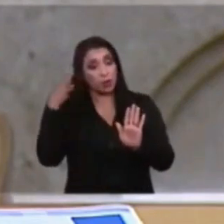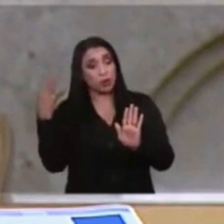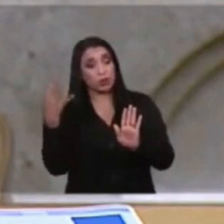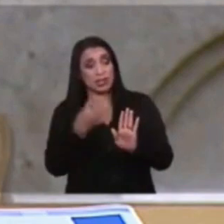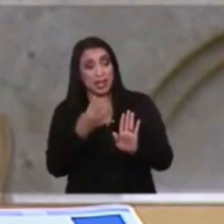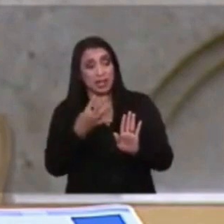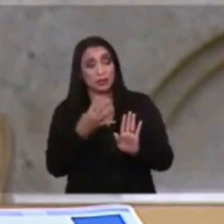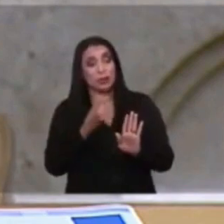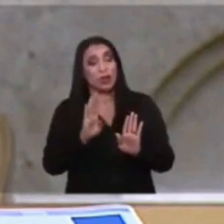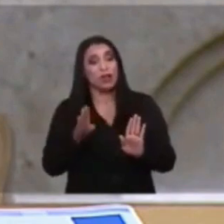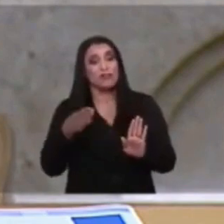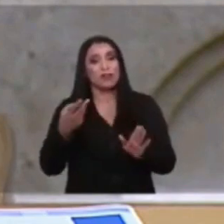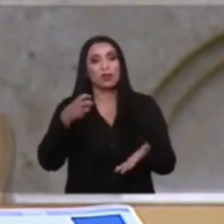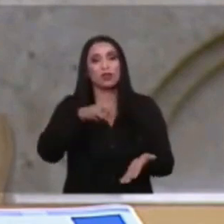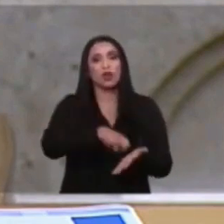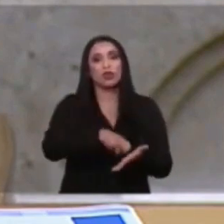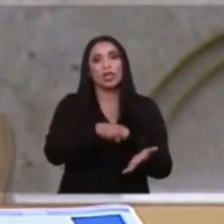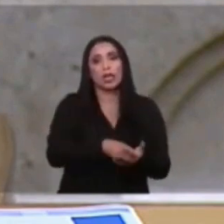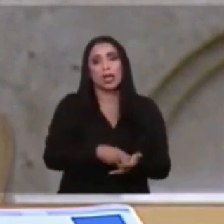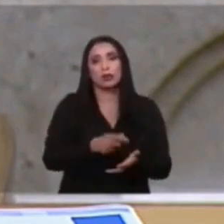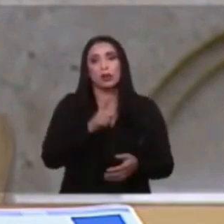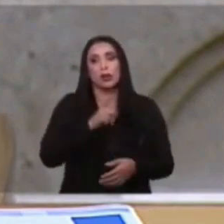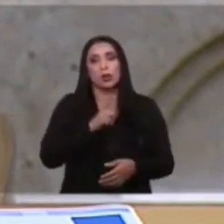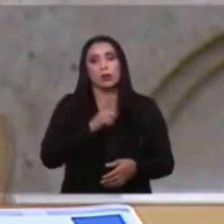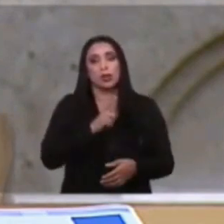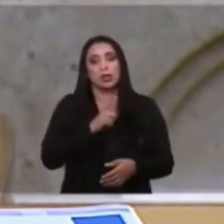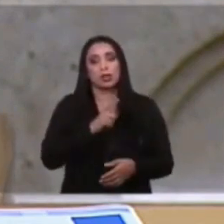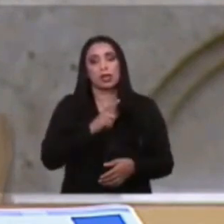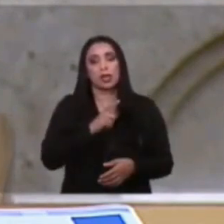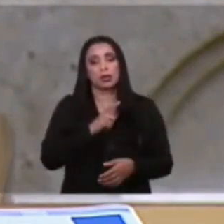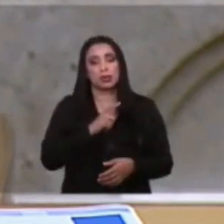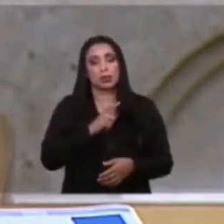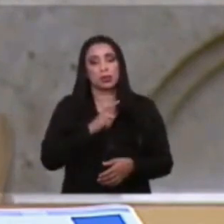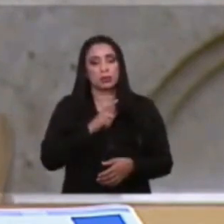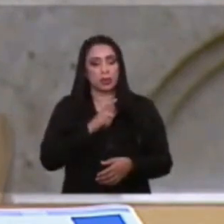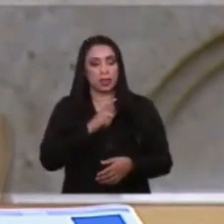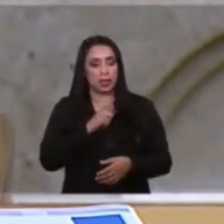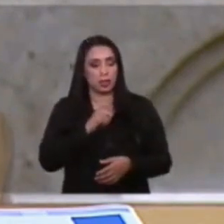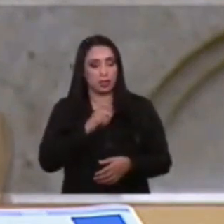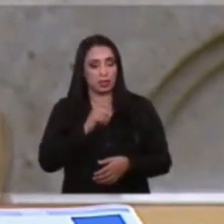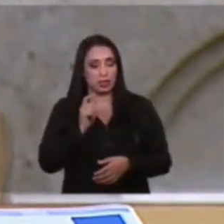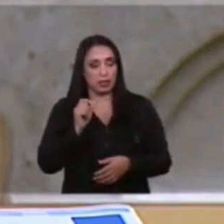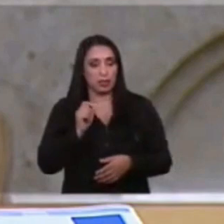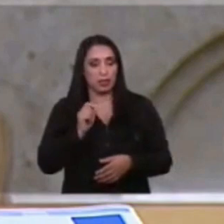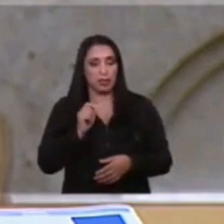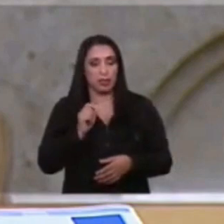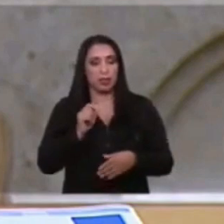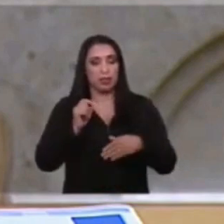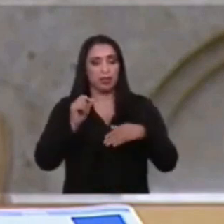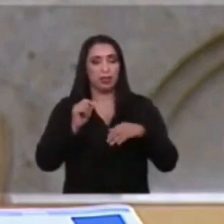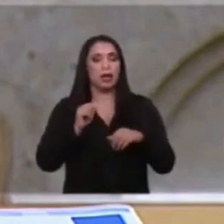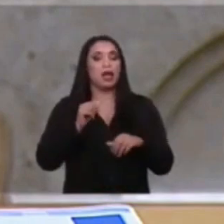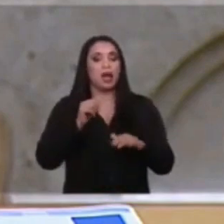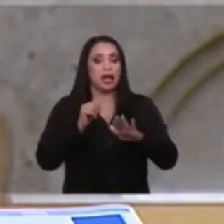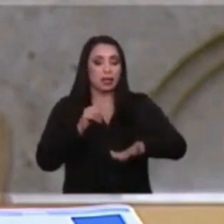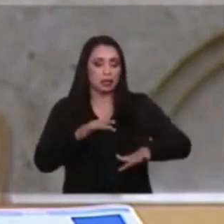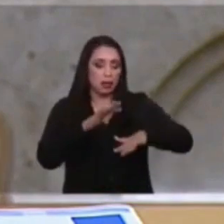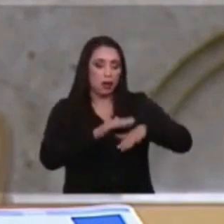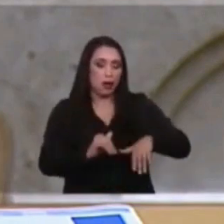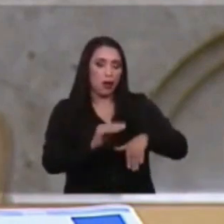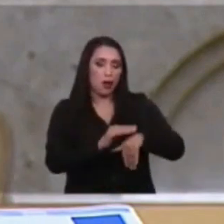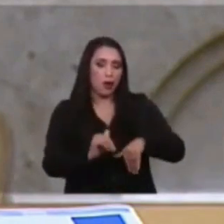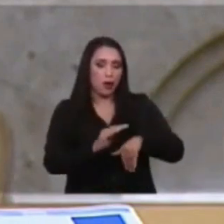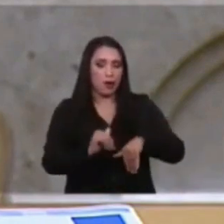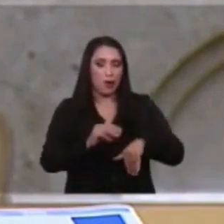acusado de ter sido condenado por pedofilia, se não for possível remover aquela notícia, ficará para